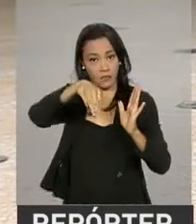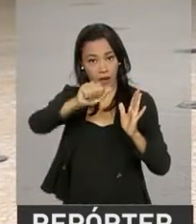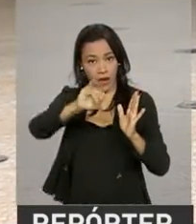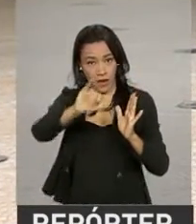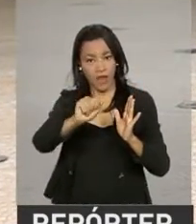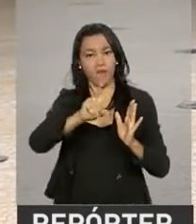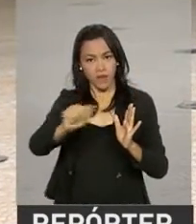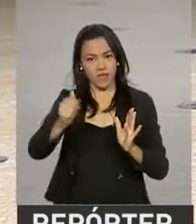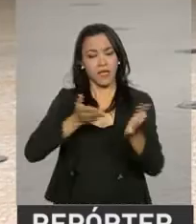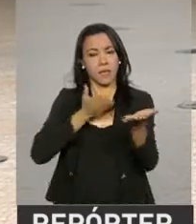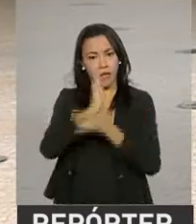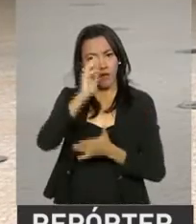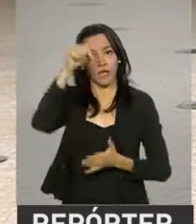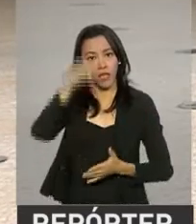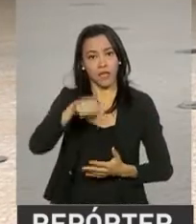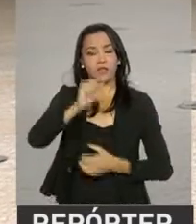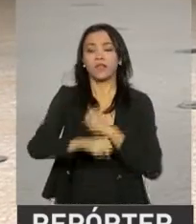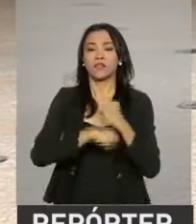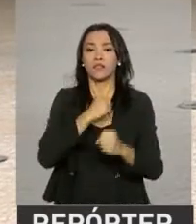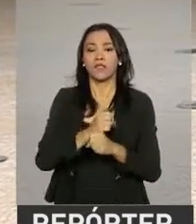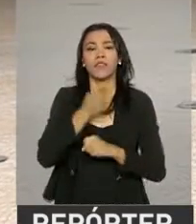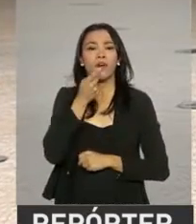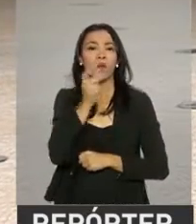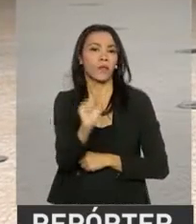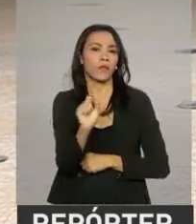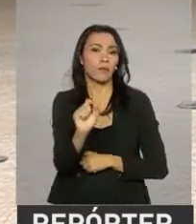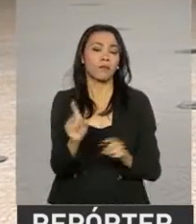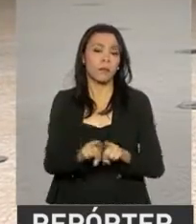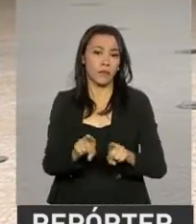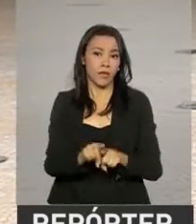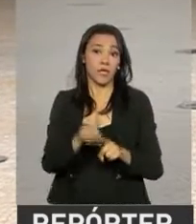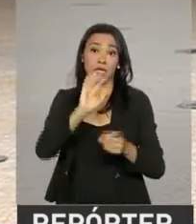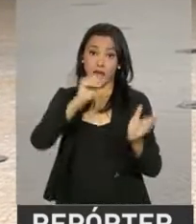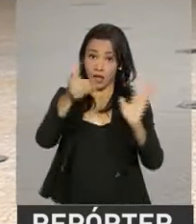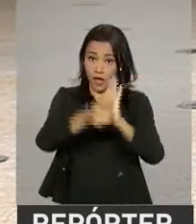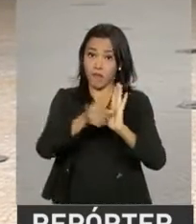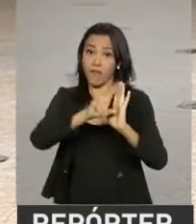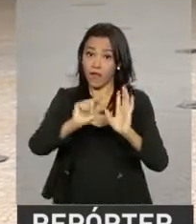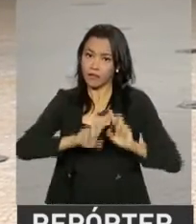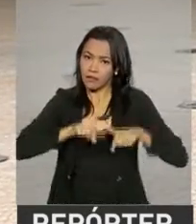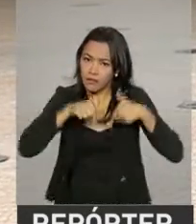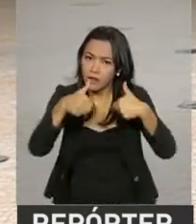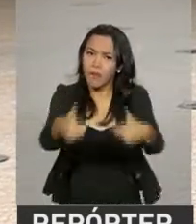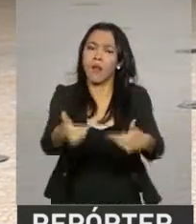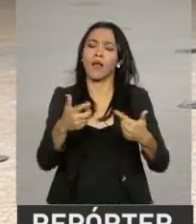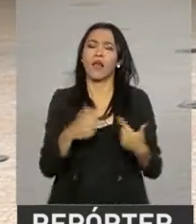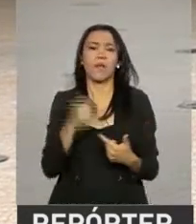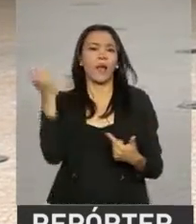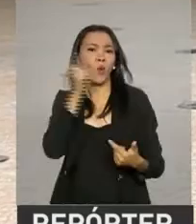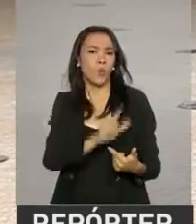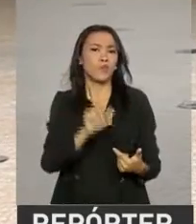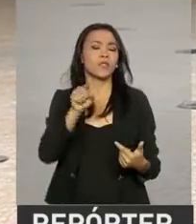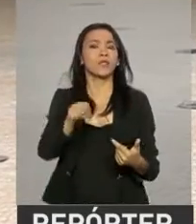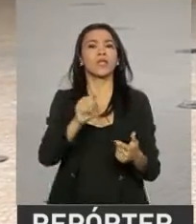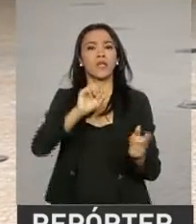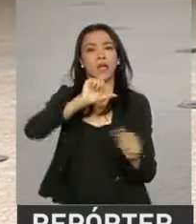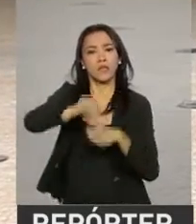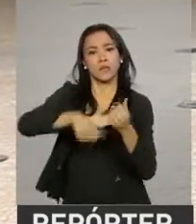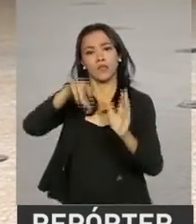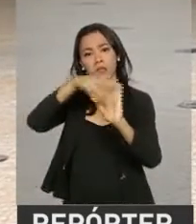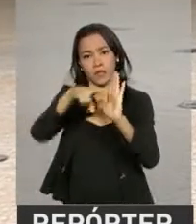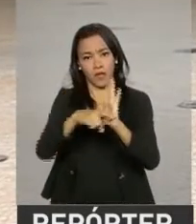aprovada ainda este ano ele disse também que a câmera vai trabalhar para avançar ao máximo a reforma da